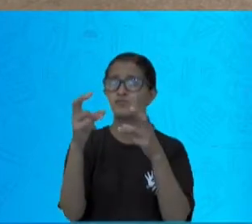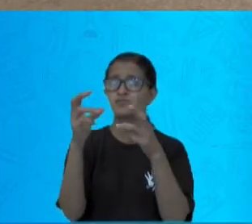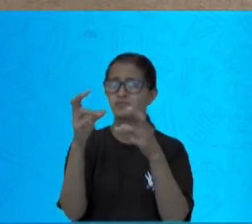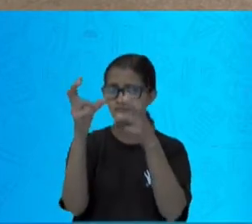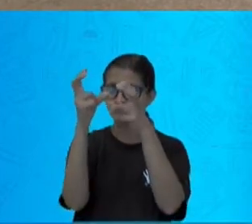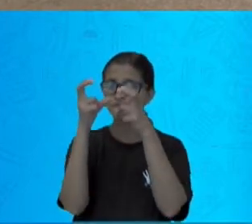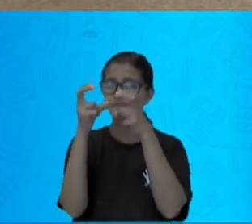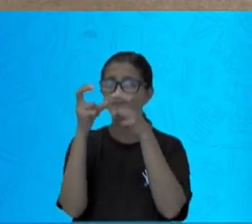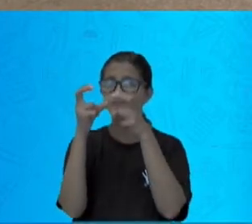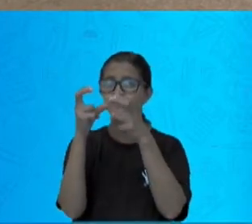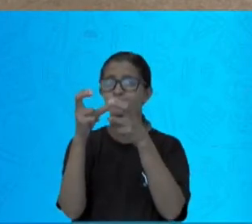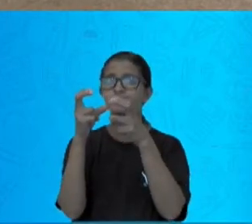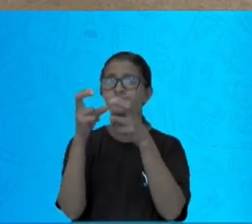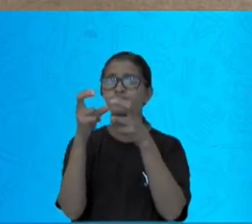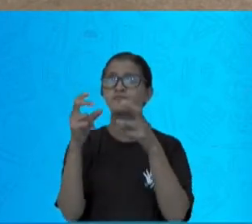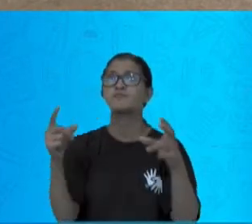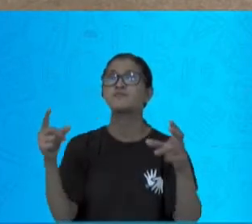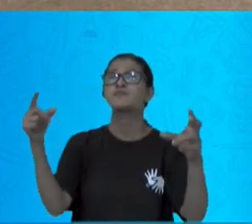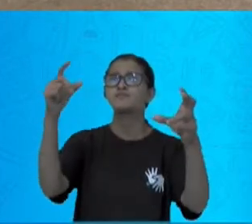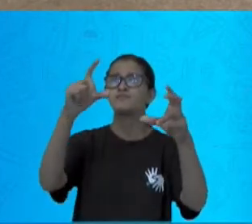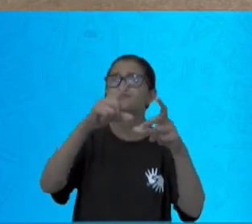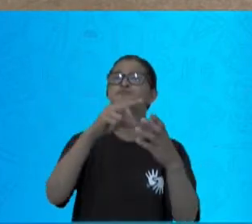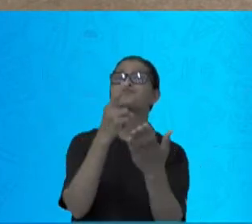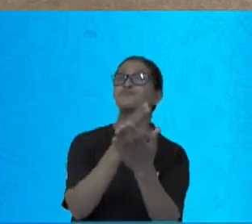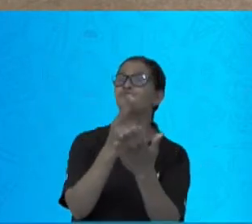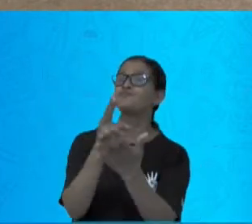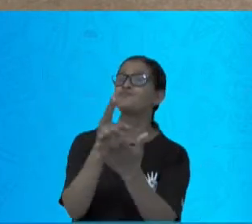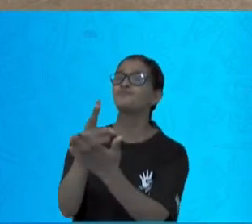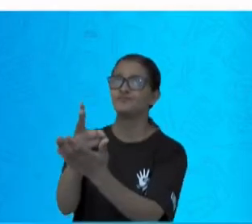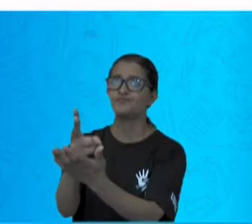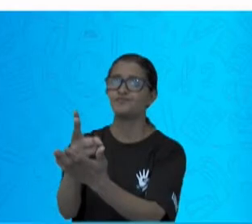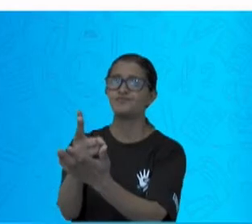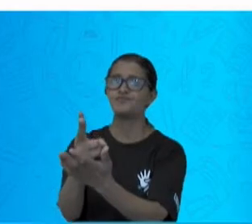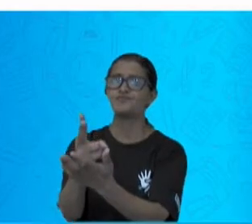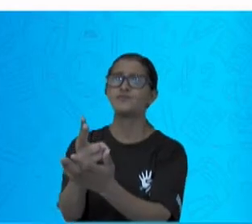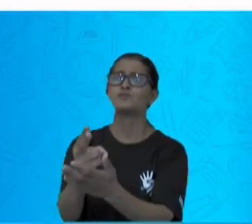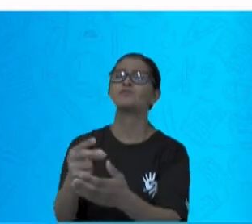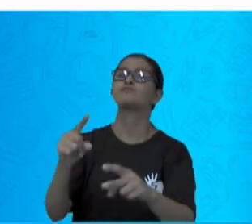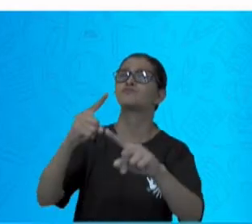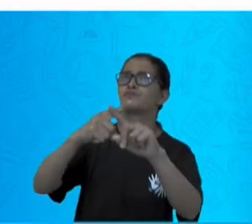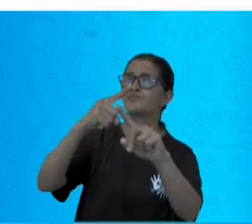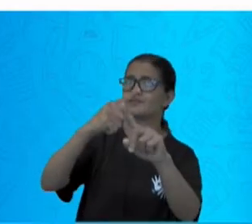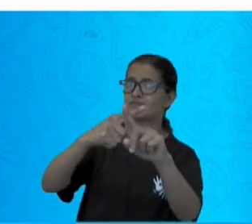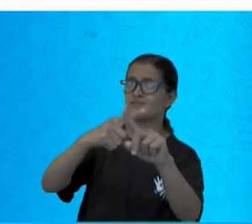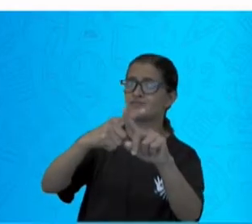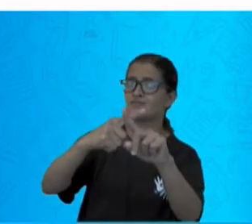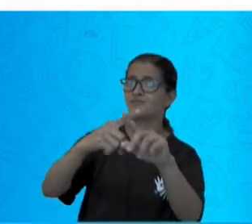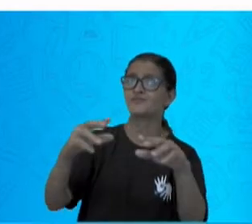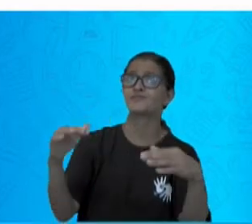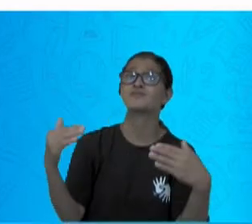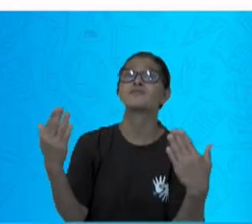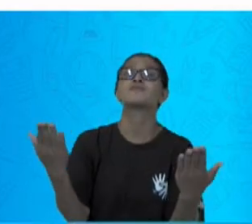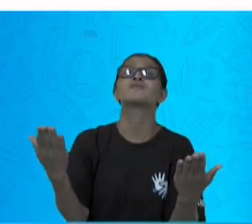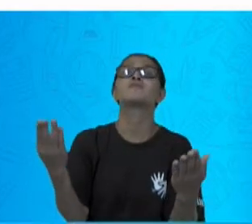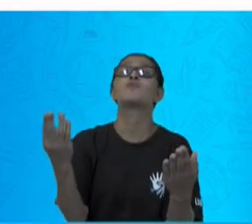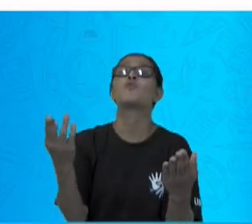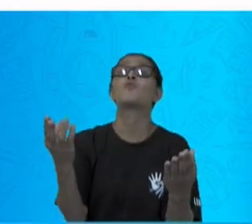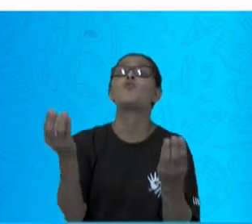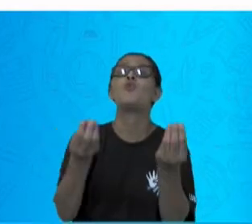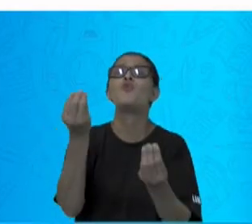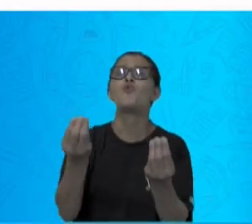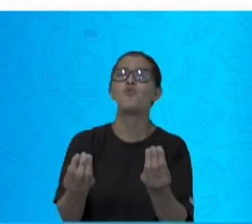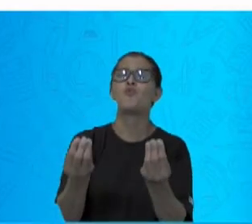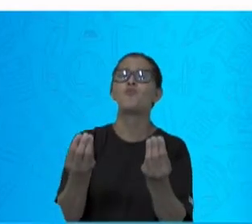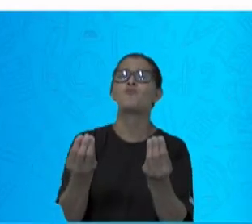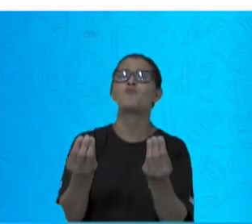fazendo essa expressão. Beleza? Então, aqui, ó. Sendo assim, para encontrar o resultado, precisamos